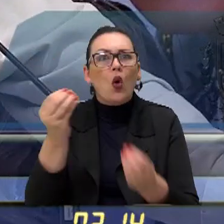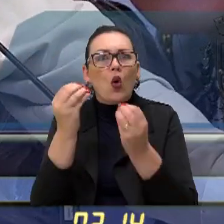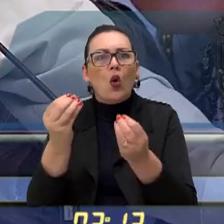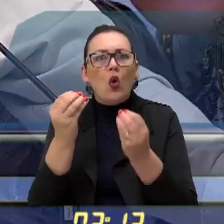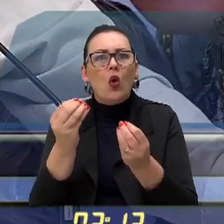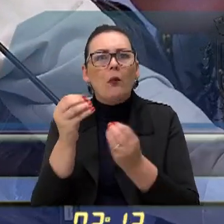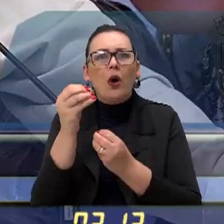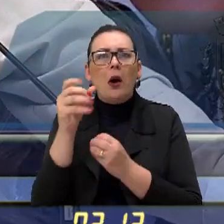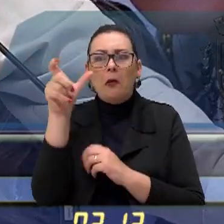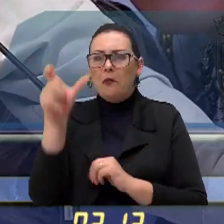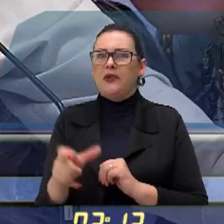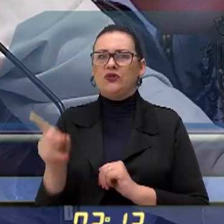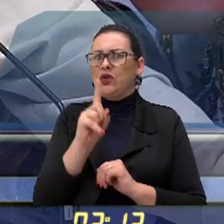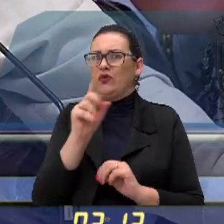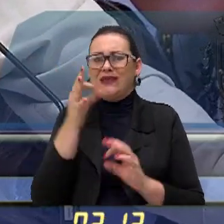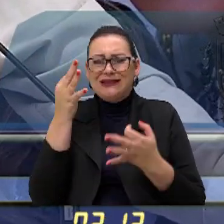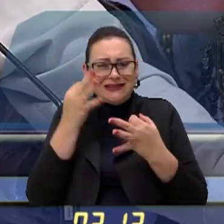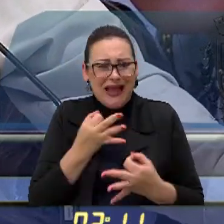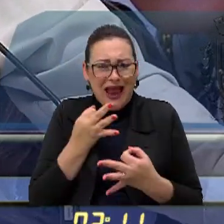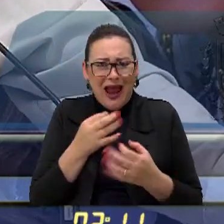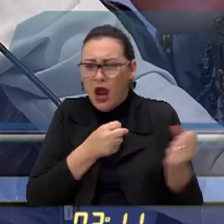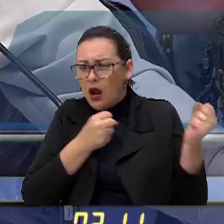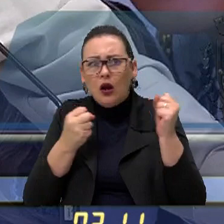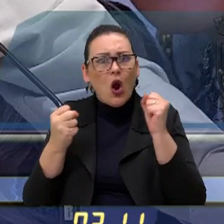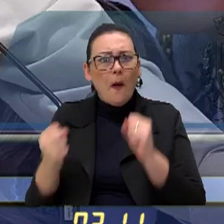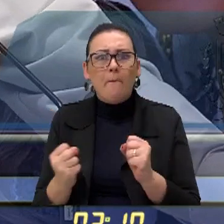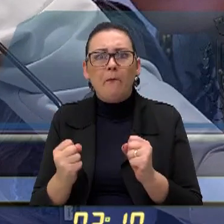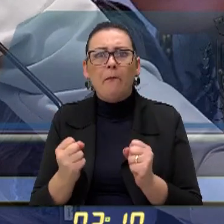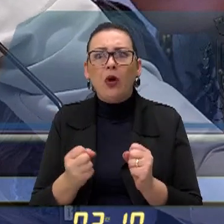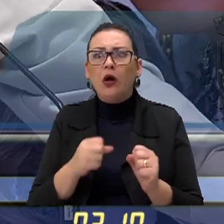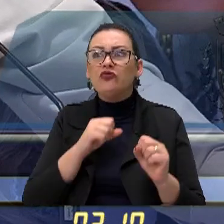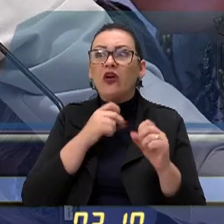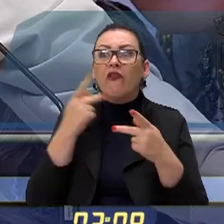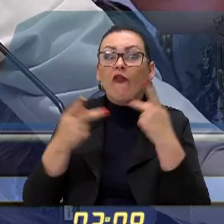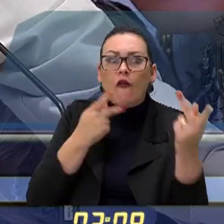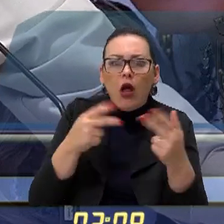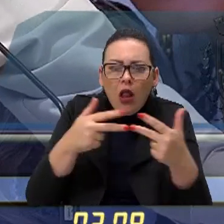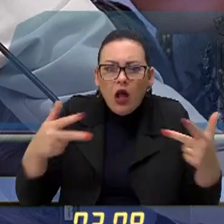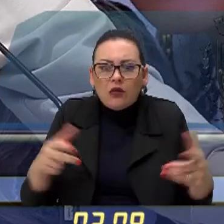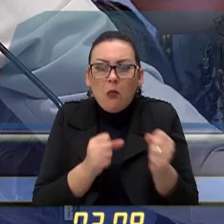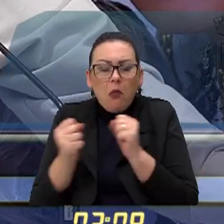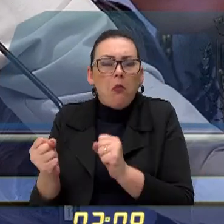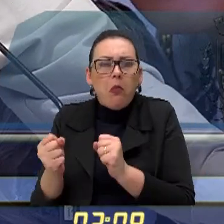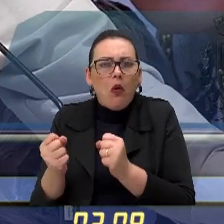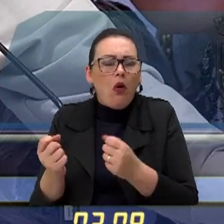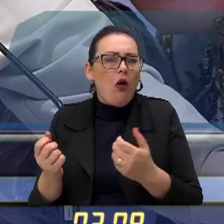uma pessoa insana poderia ventilar essa possibilidade.